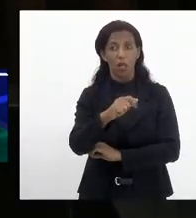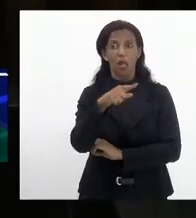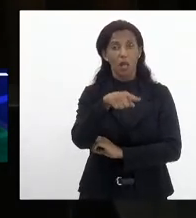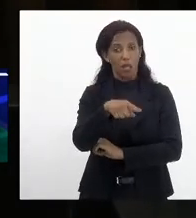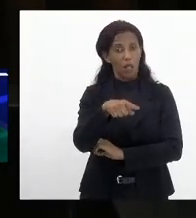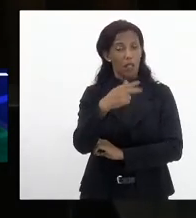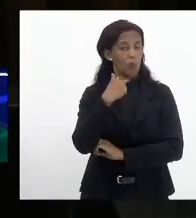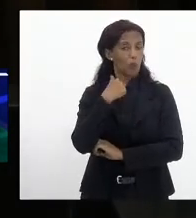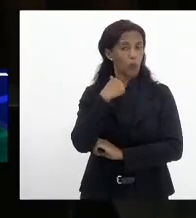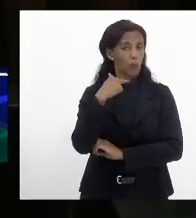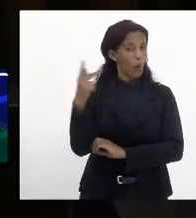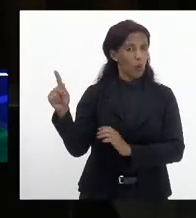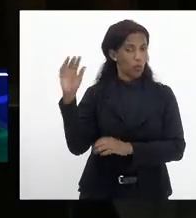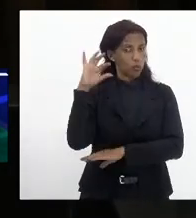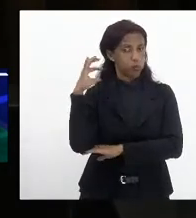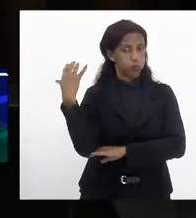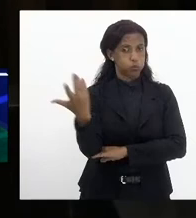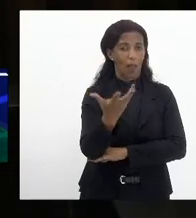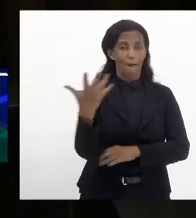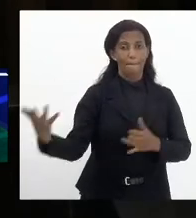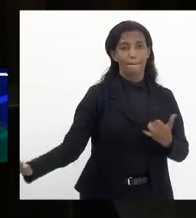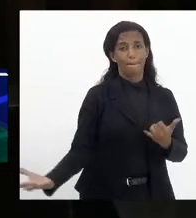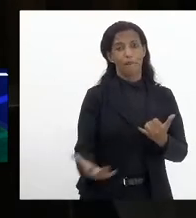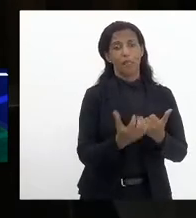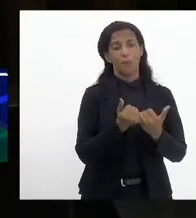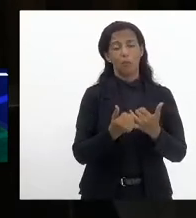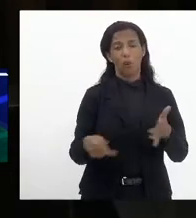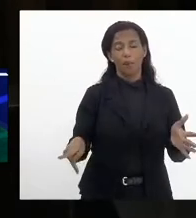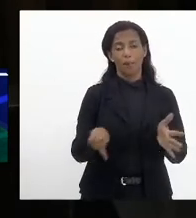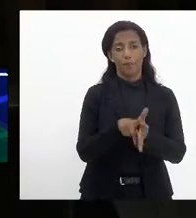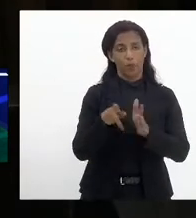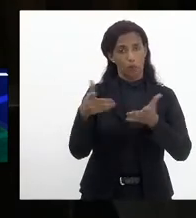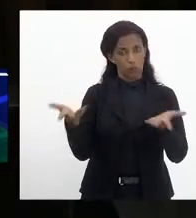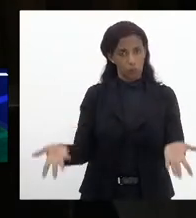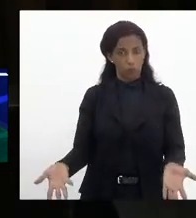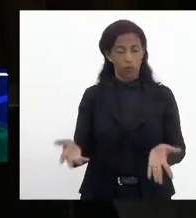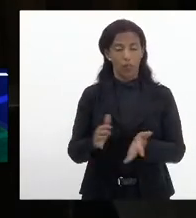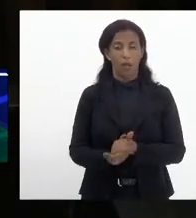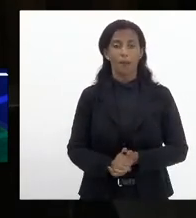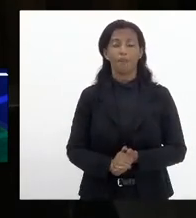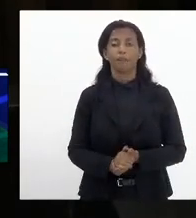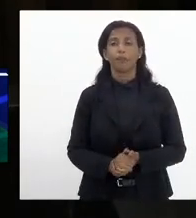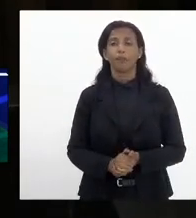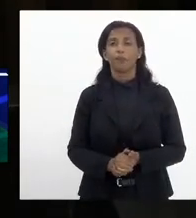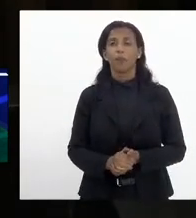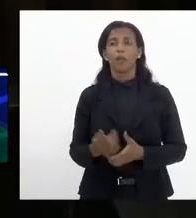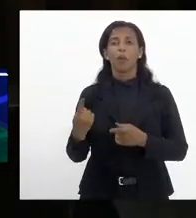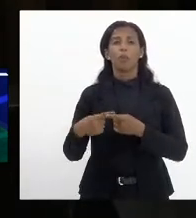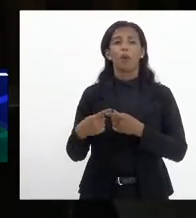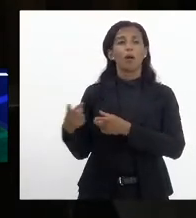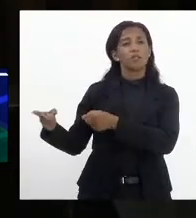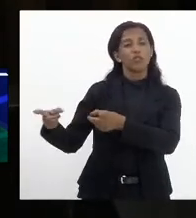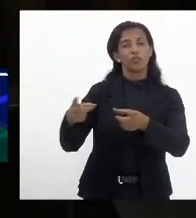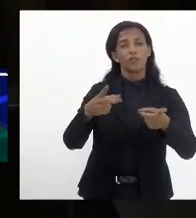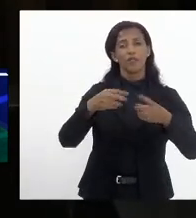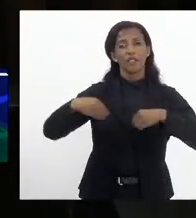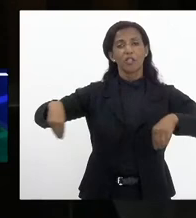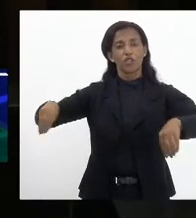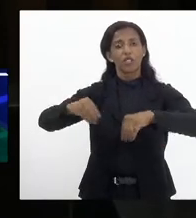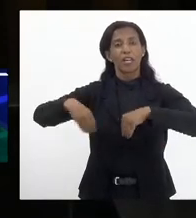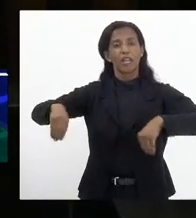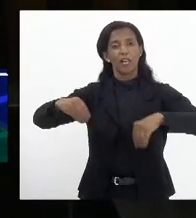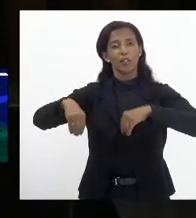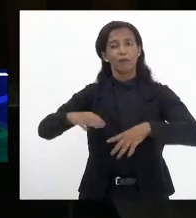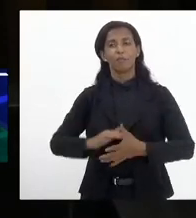floresta da Tijuca, no nosso patrimônio. Então, o que está acontecendo ali, em prol da especulação imobiliária, é um